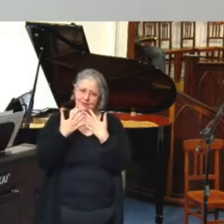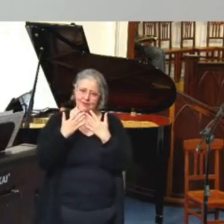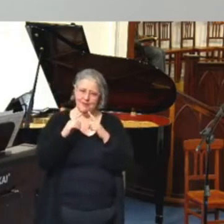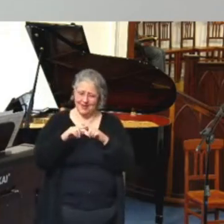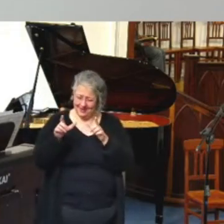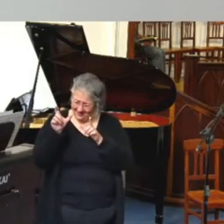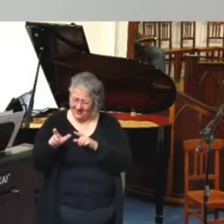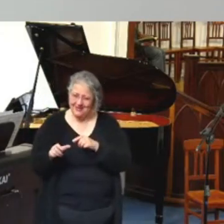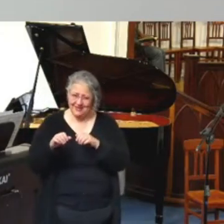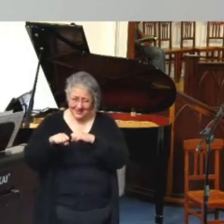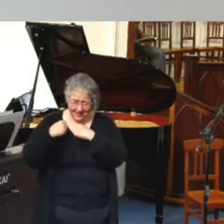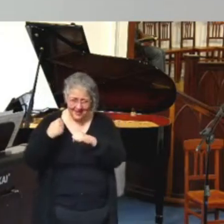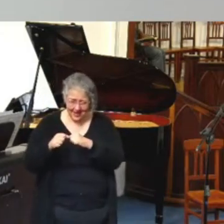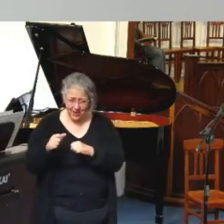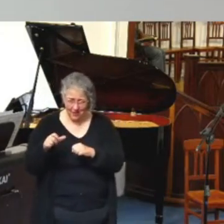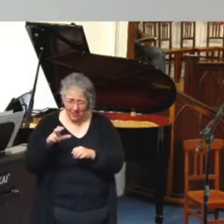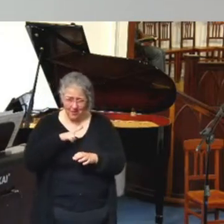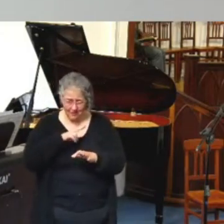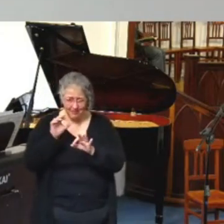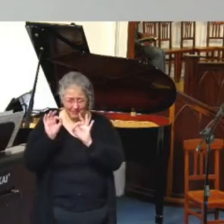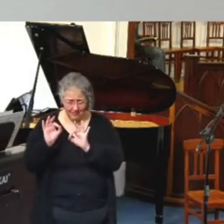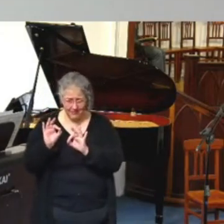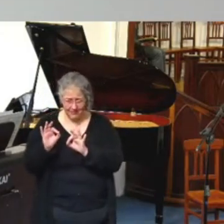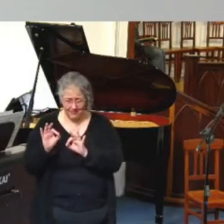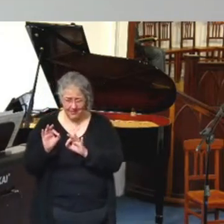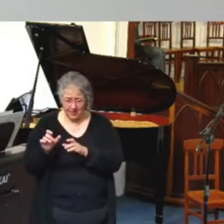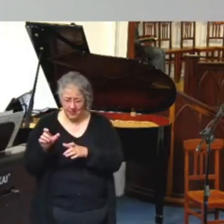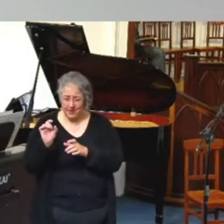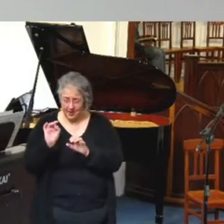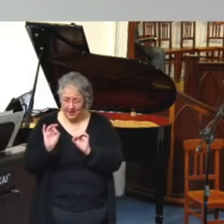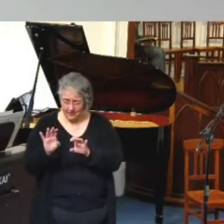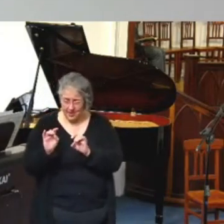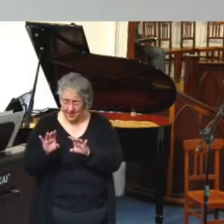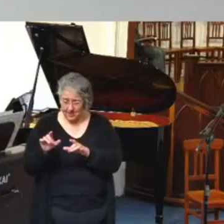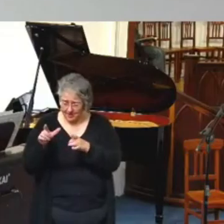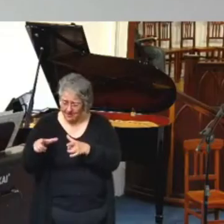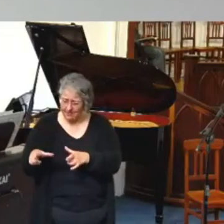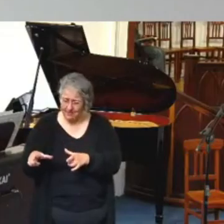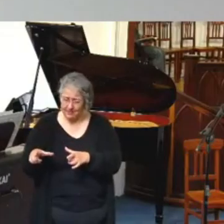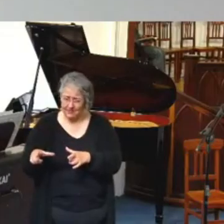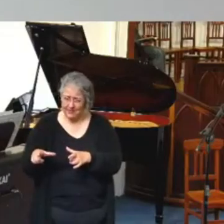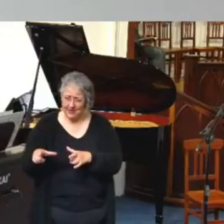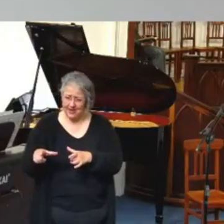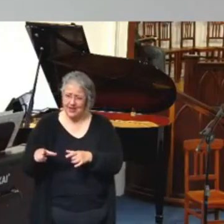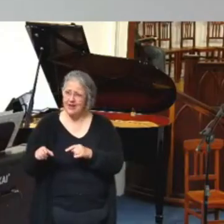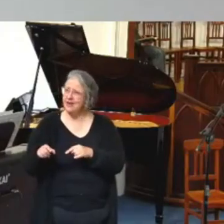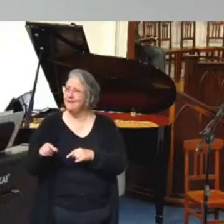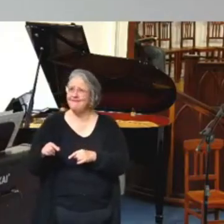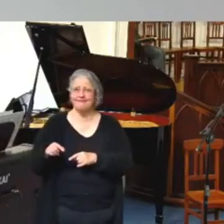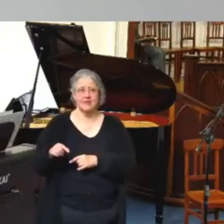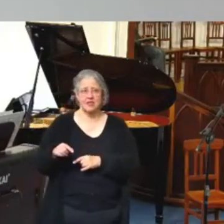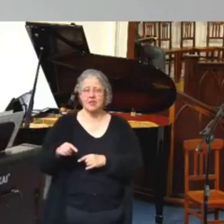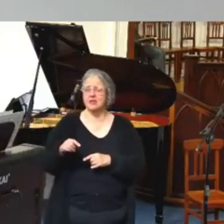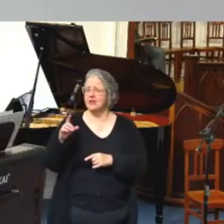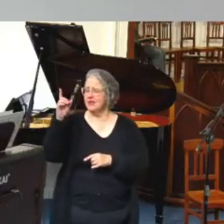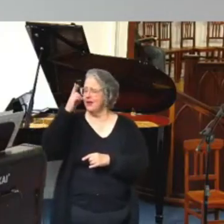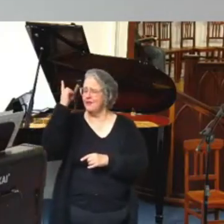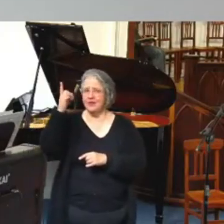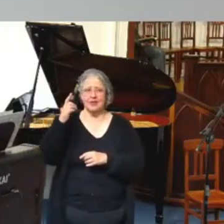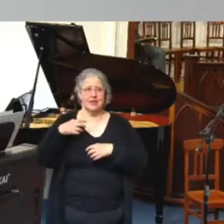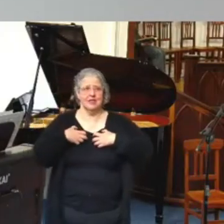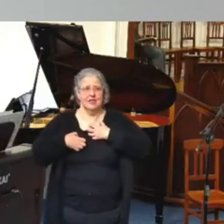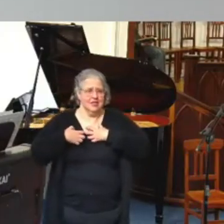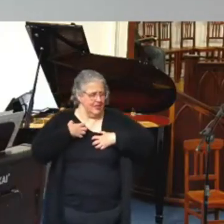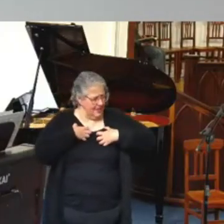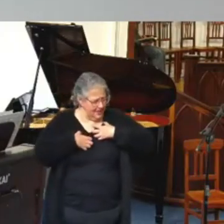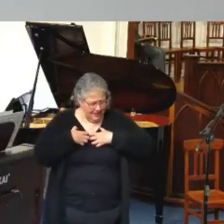o lugar de Deus. Talvez no seu sofrimento você esteja passando por situações em que você pergunta: até quando,